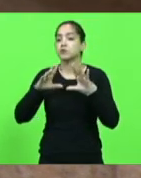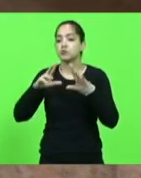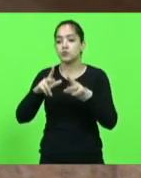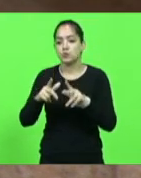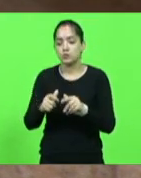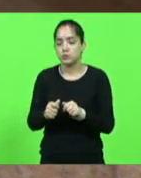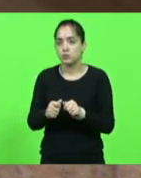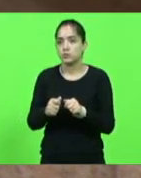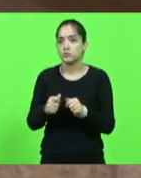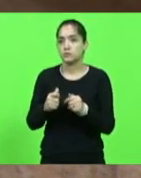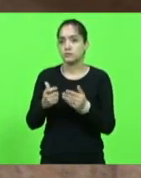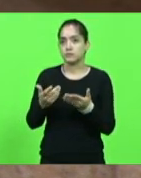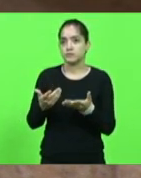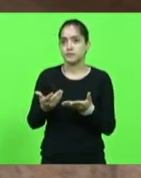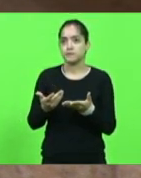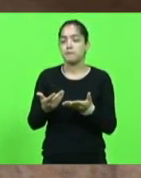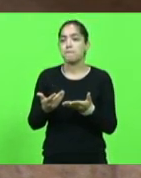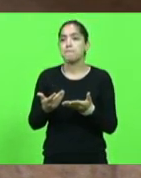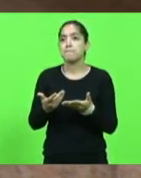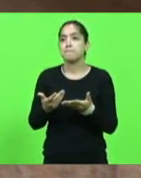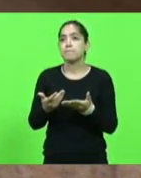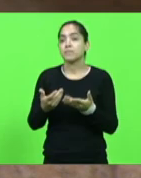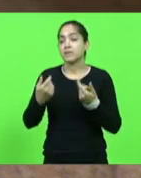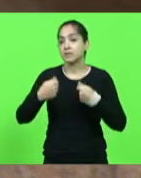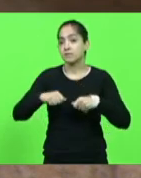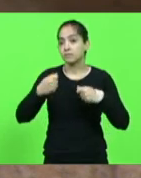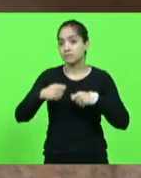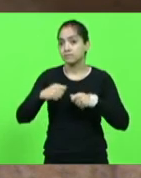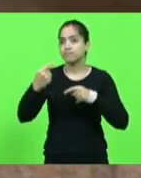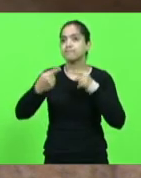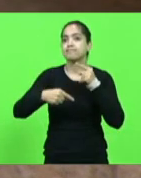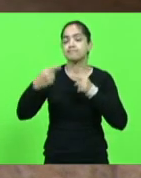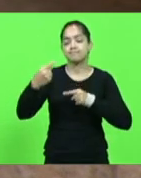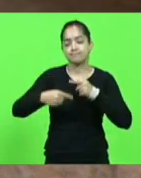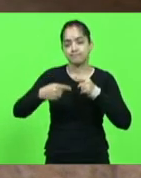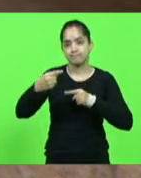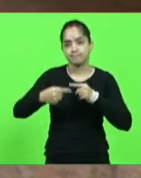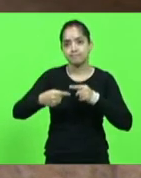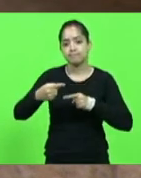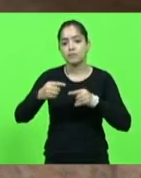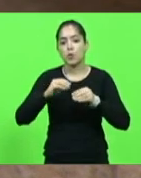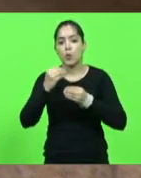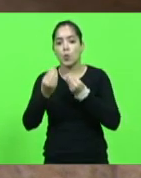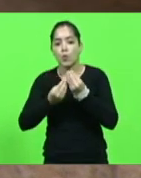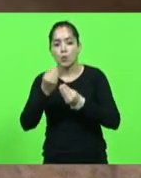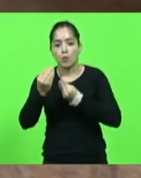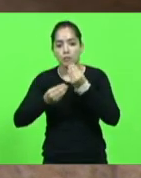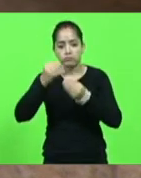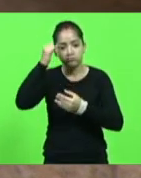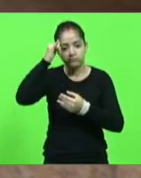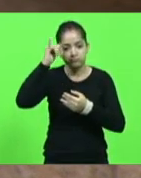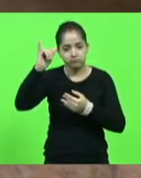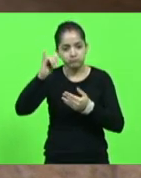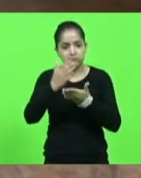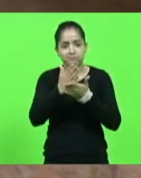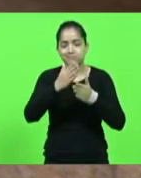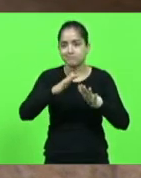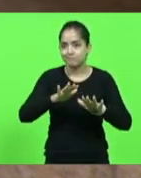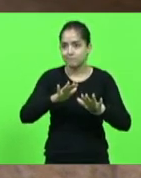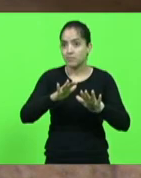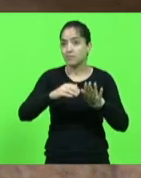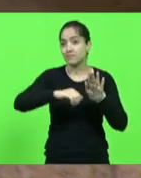e sobre o qual nós precisamos discutir formas de prevenir, formas de combate a esse